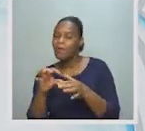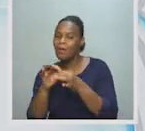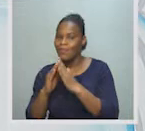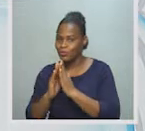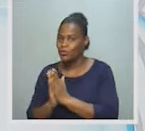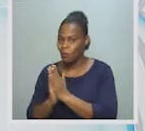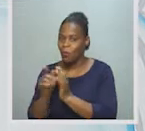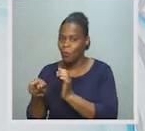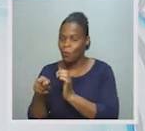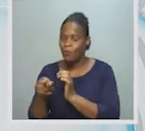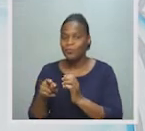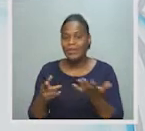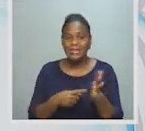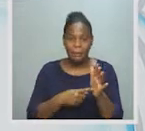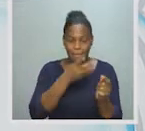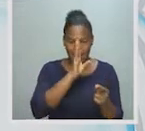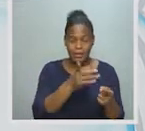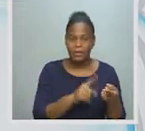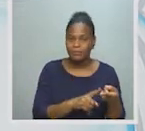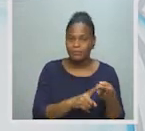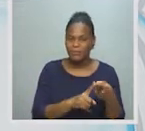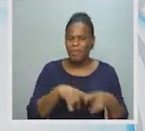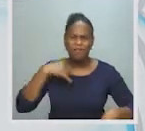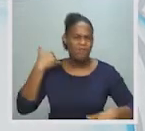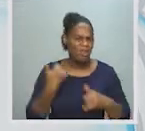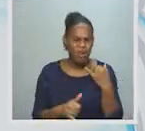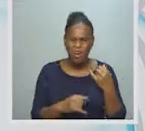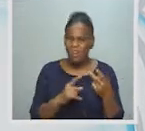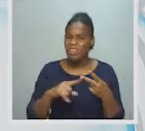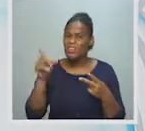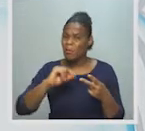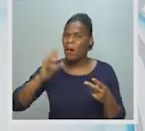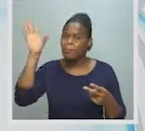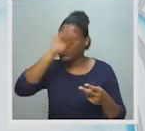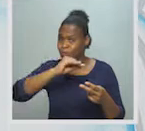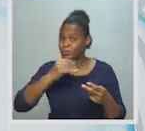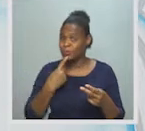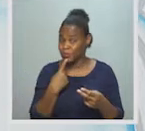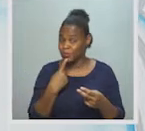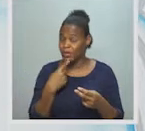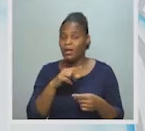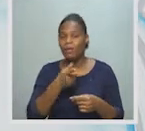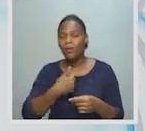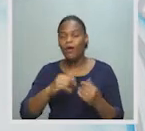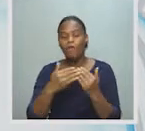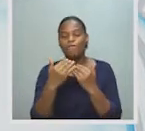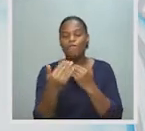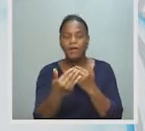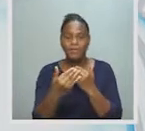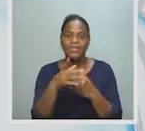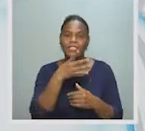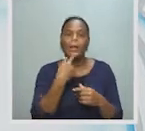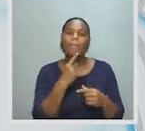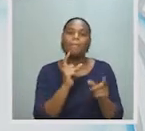certa religião, práticas como violências e atrocidades, estamos perante